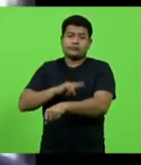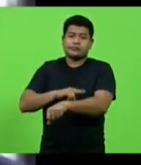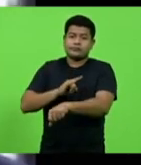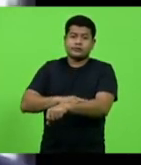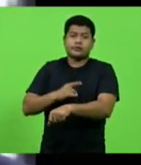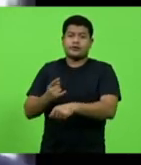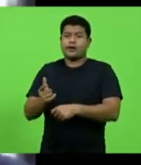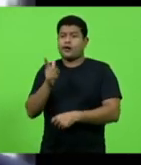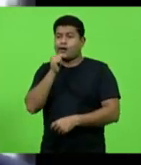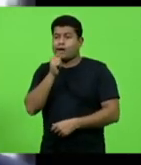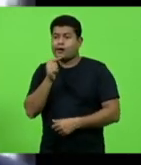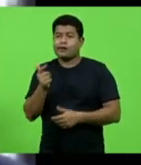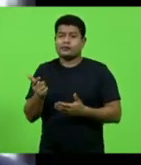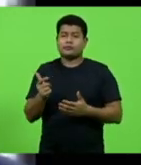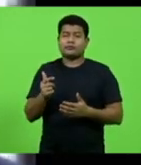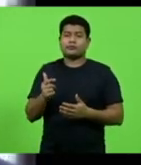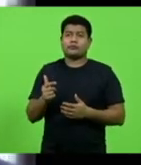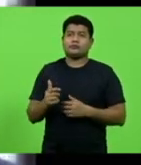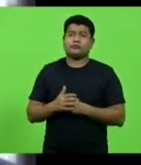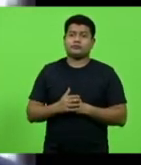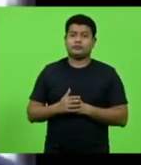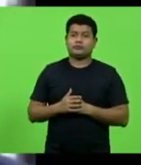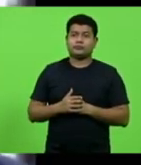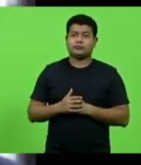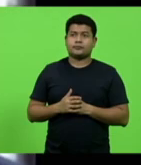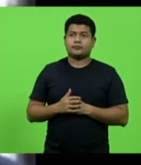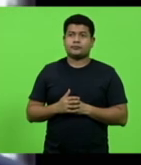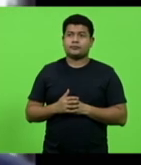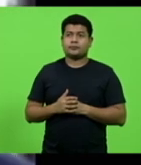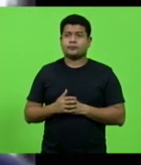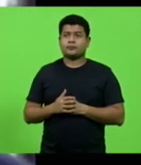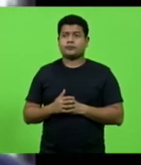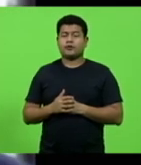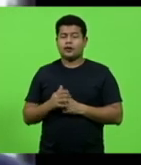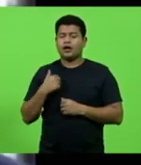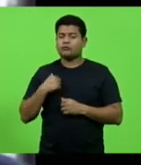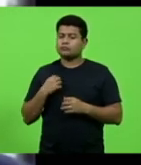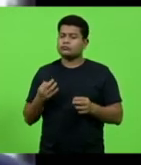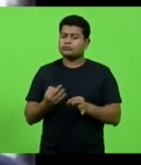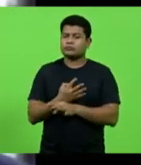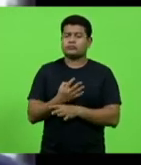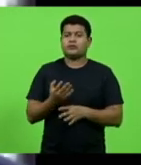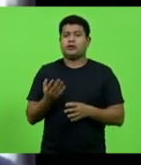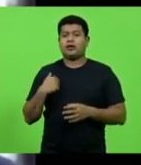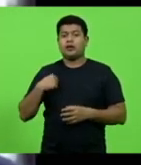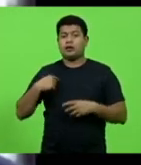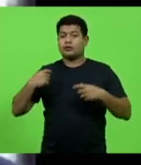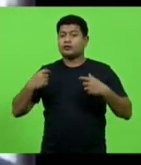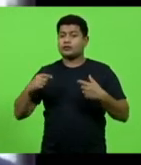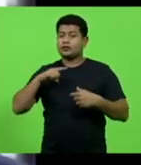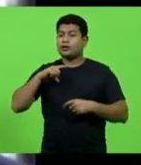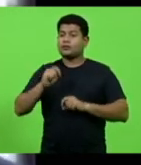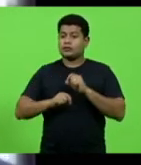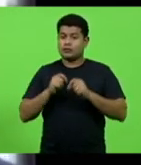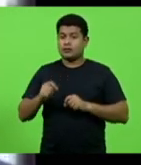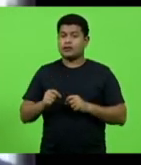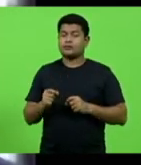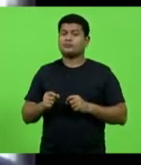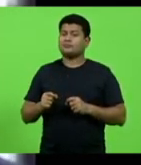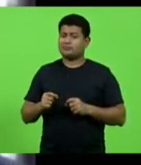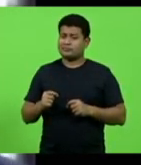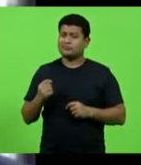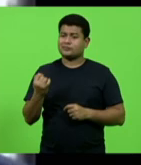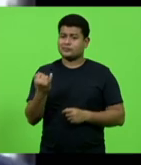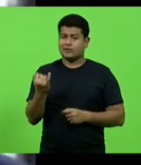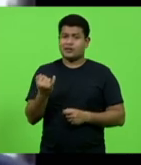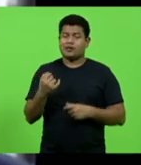por favor. Existe muito. Só vou terminar aqui. Existe uma necessidade grande de investir na escola, mas as crianças